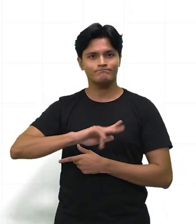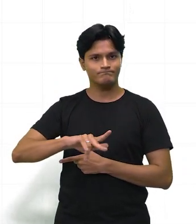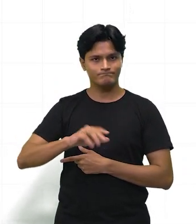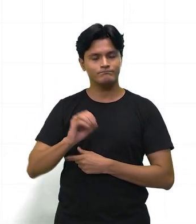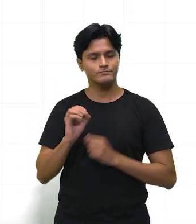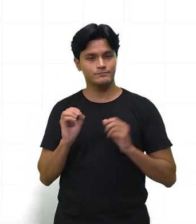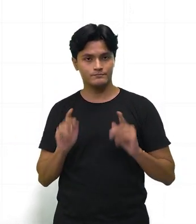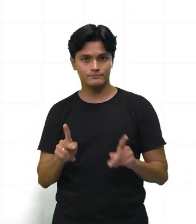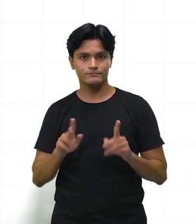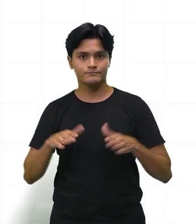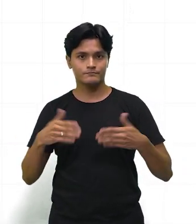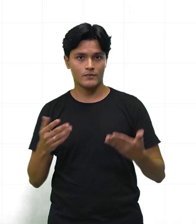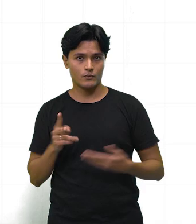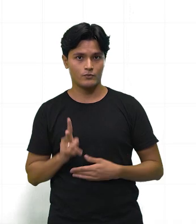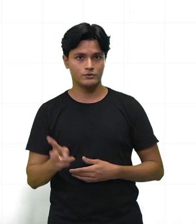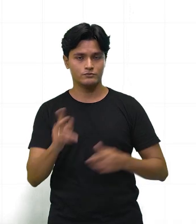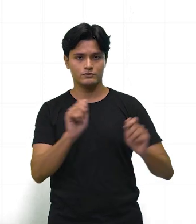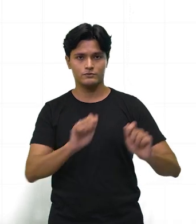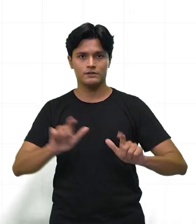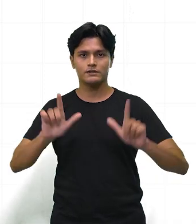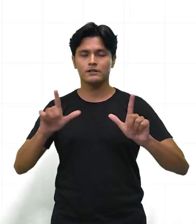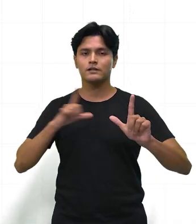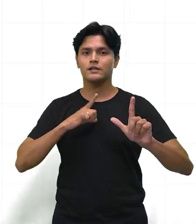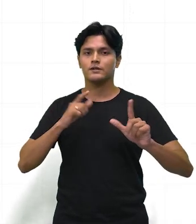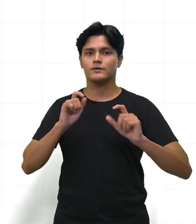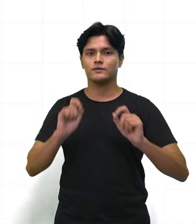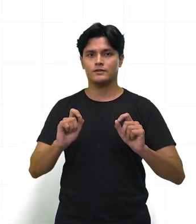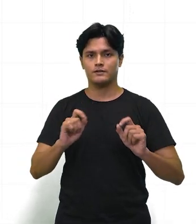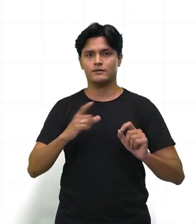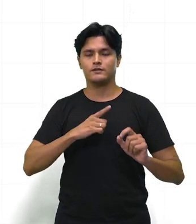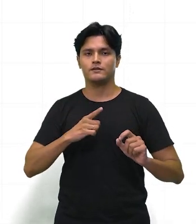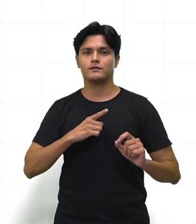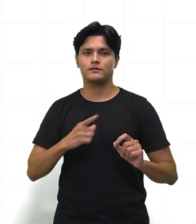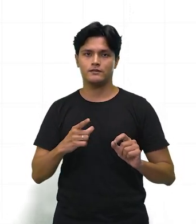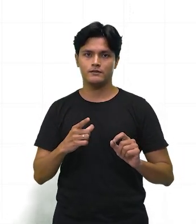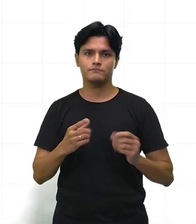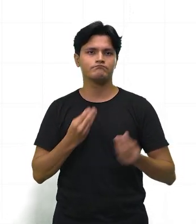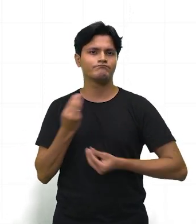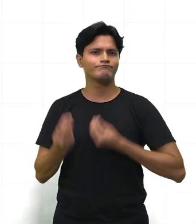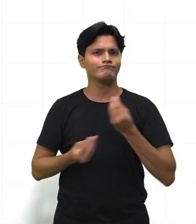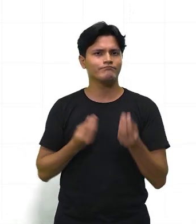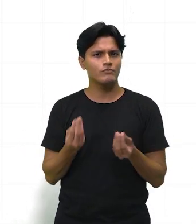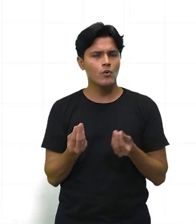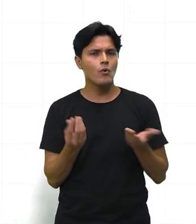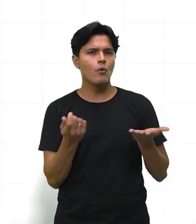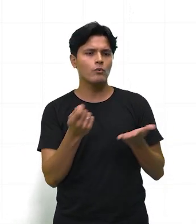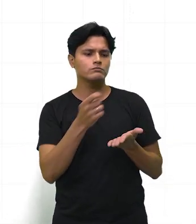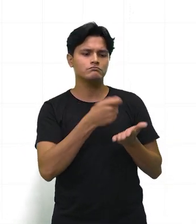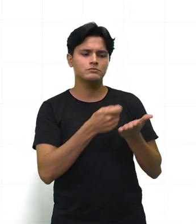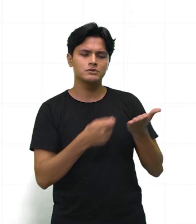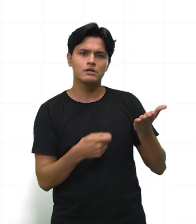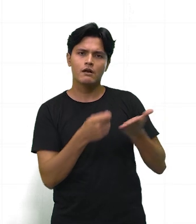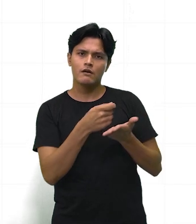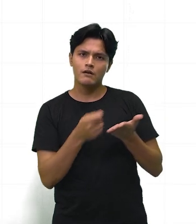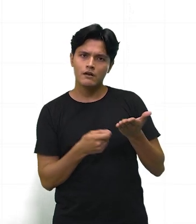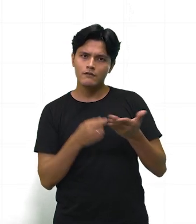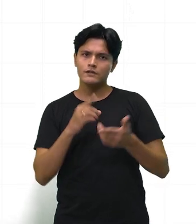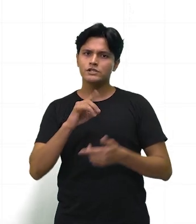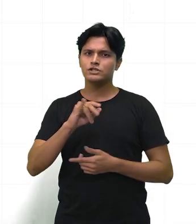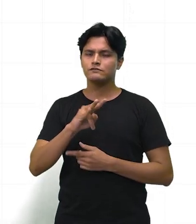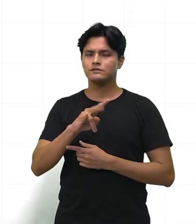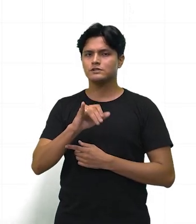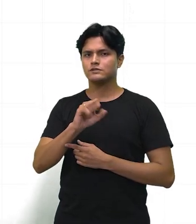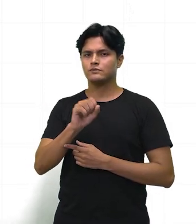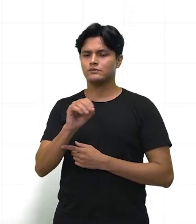Então, continuando aqui nessa cartela, nós temos então uma forma de escrever os divisores de um número. Então, como a